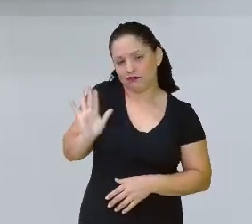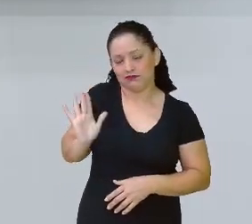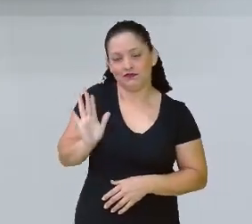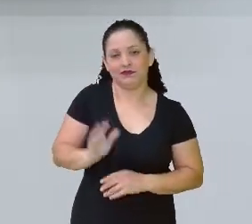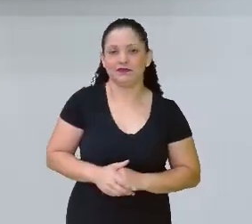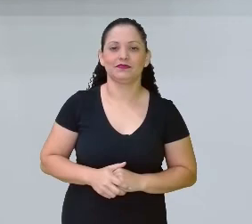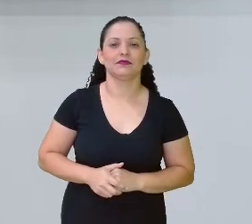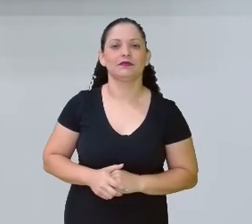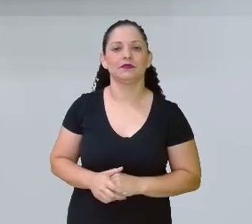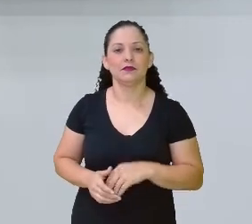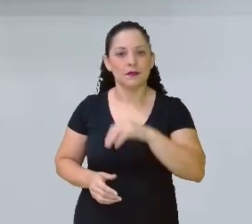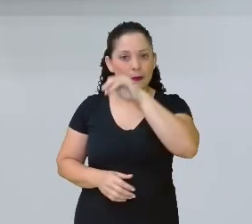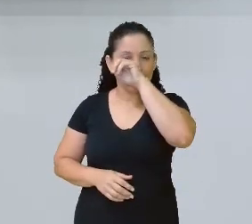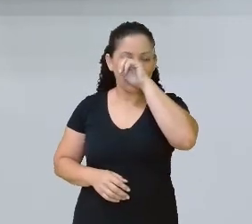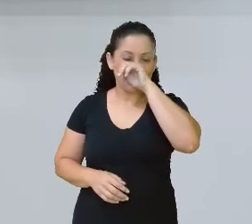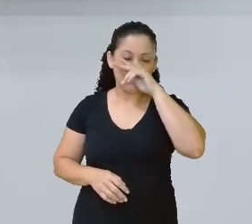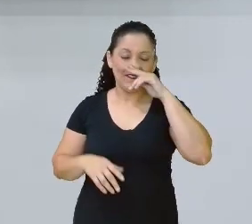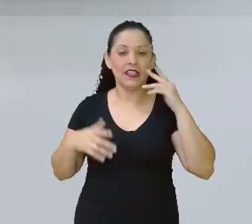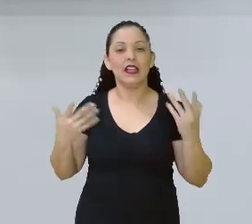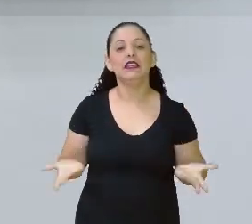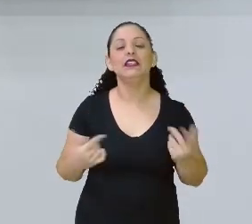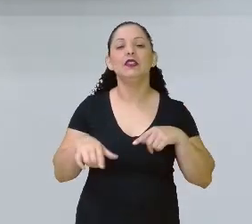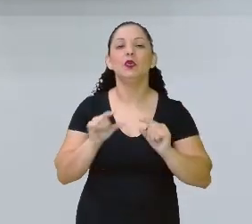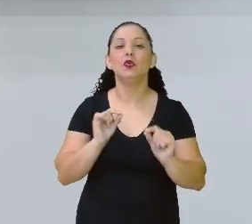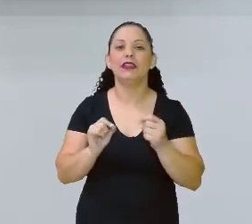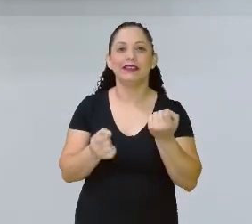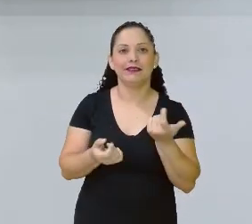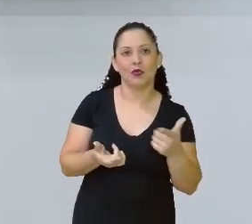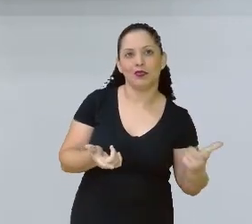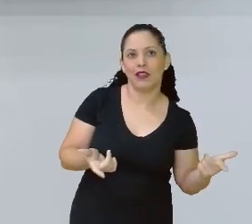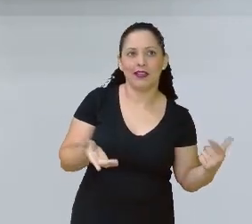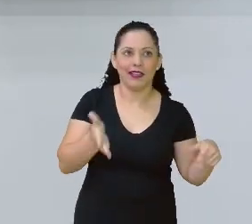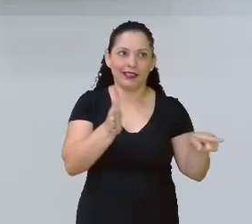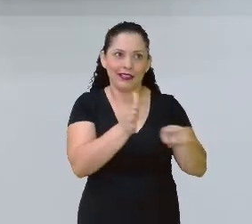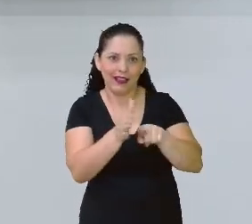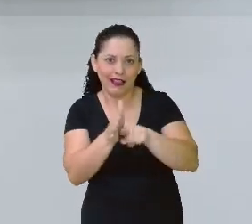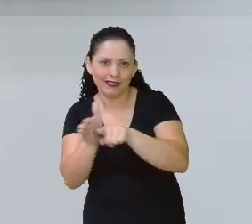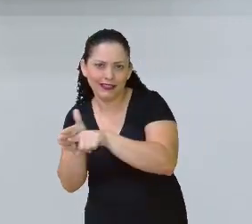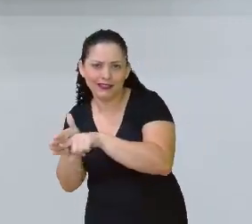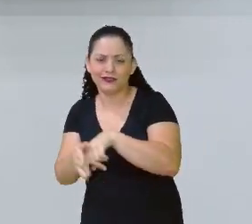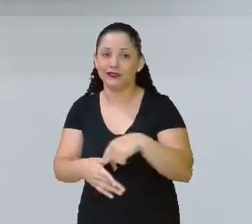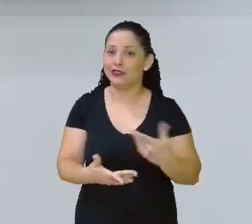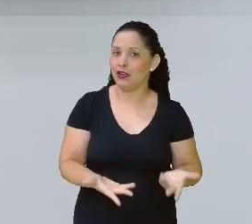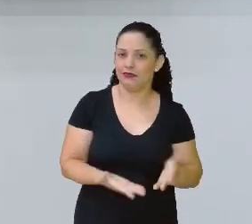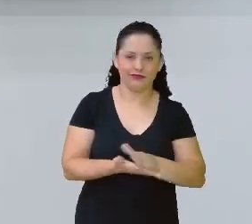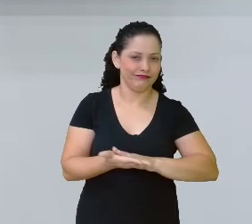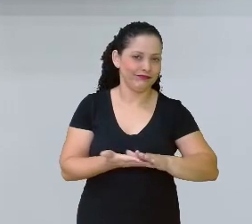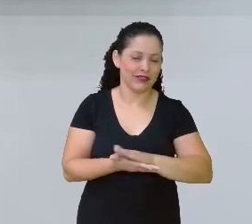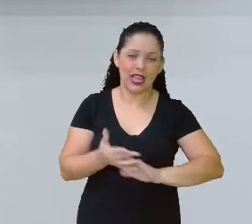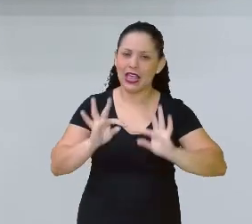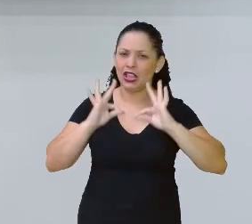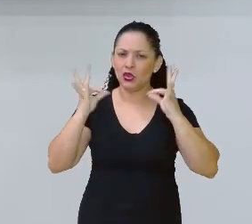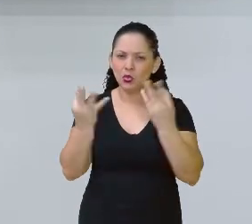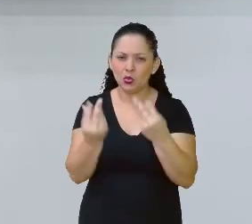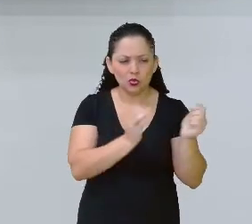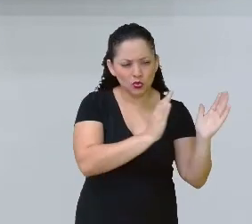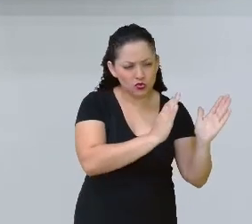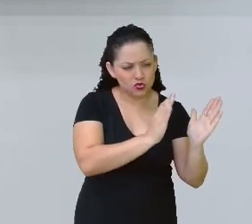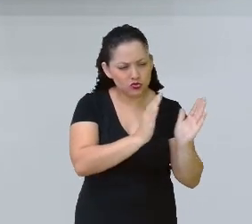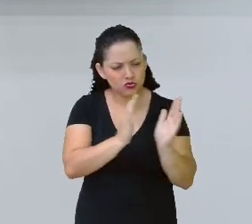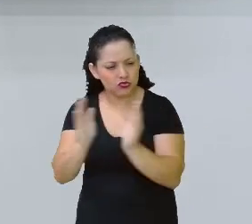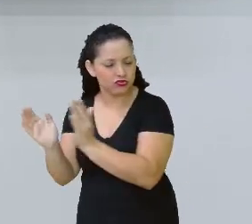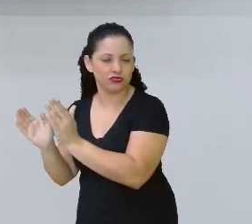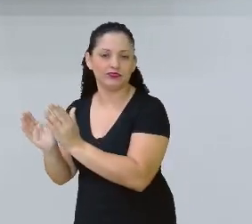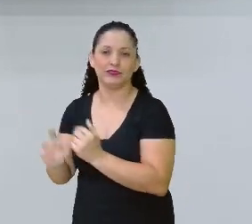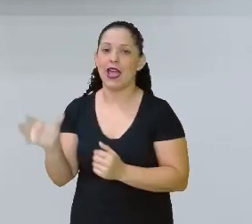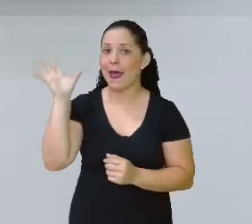Então, e aí você não tem negativo, todos são positivos, tá? E nós aprendemos